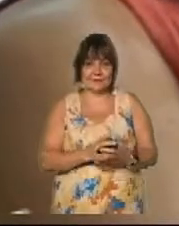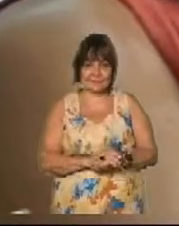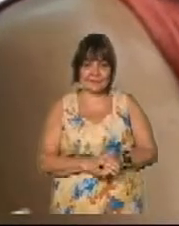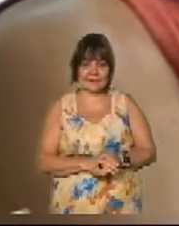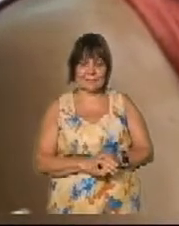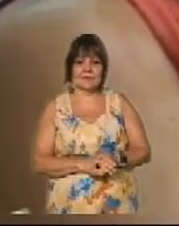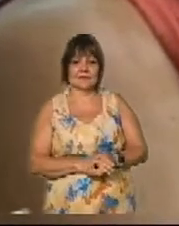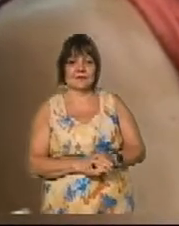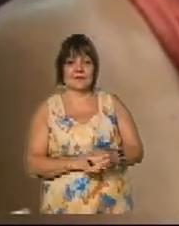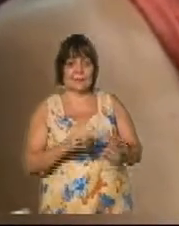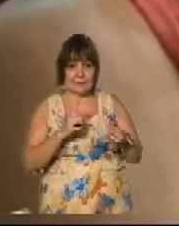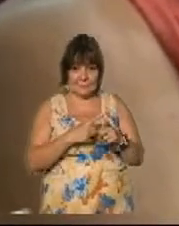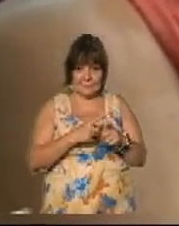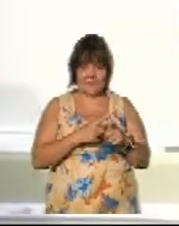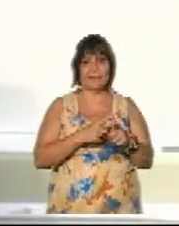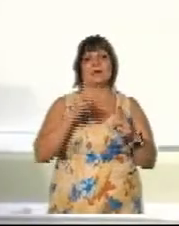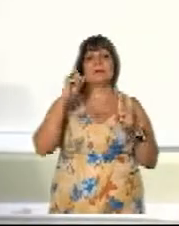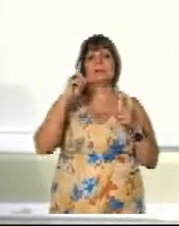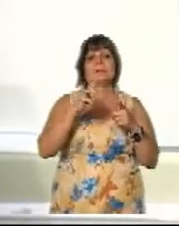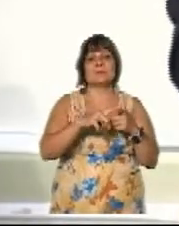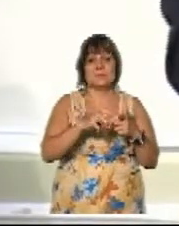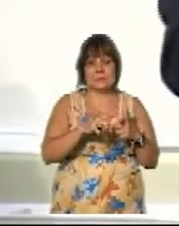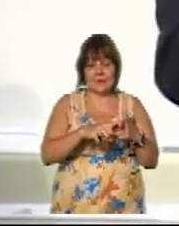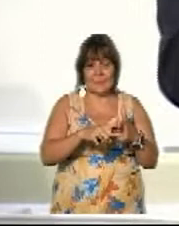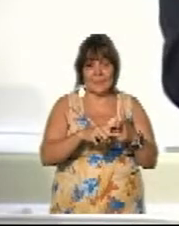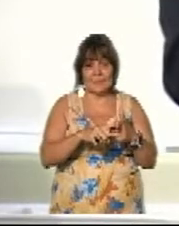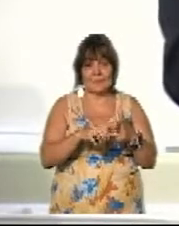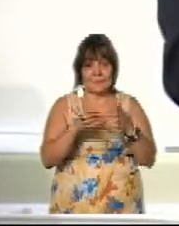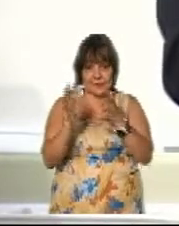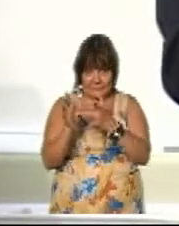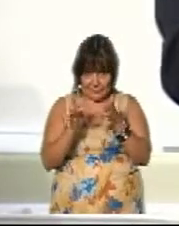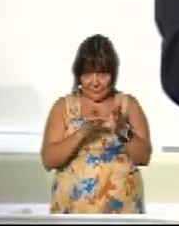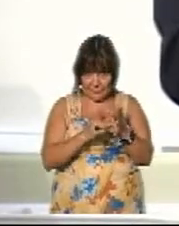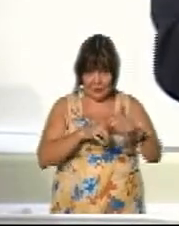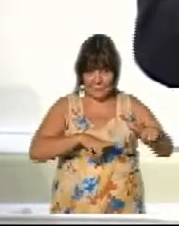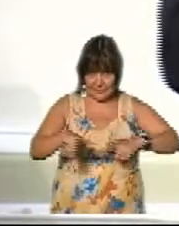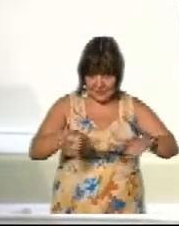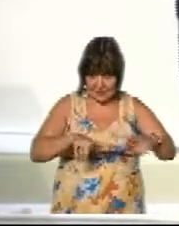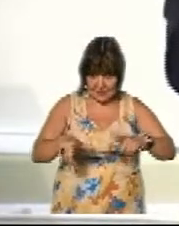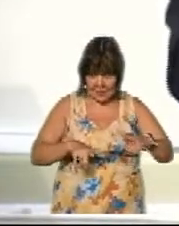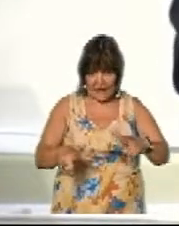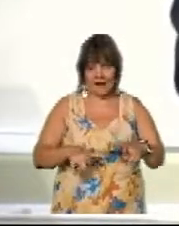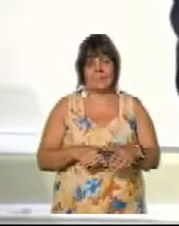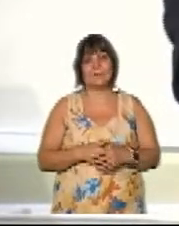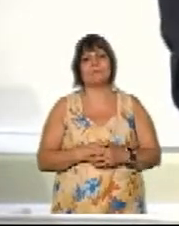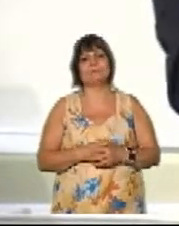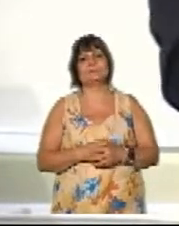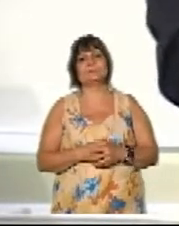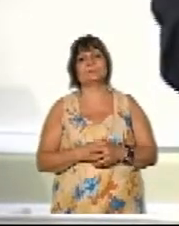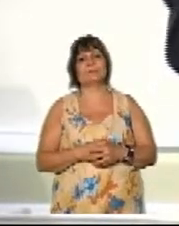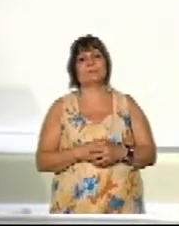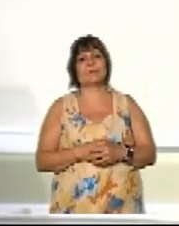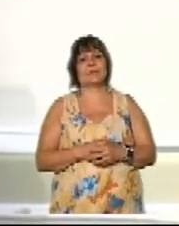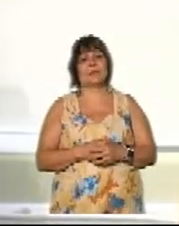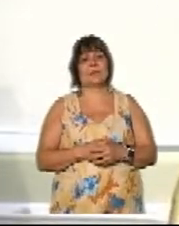saiba que neste servir dele, ele trouxe a inspiração